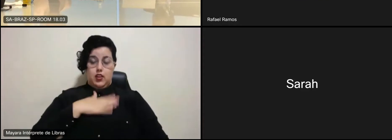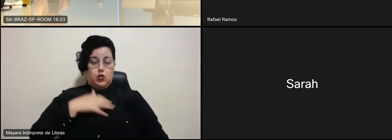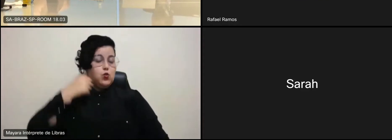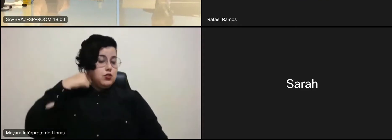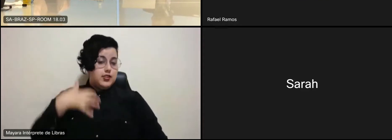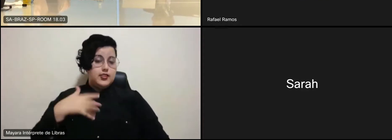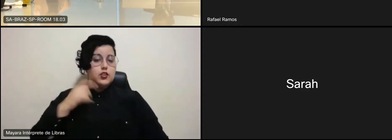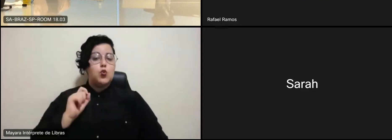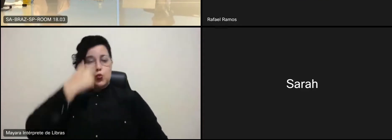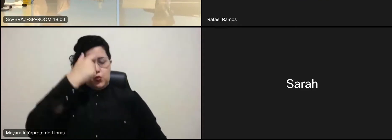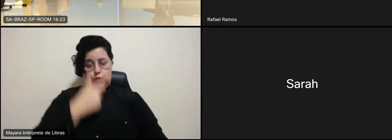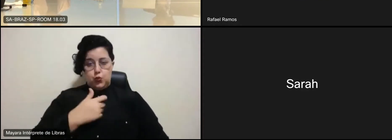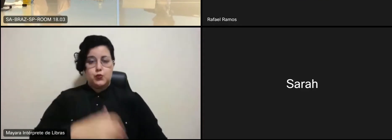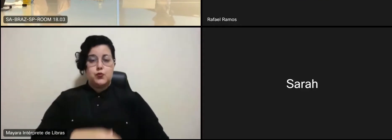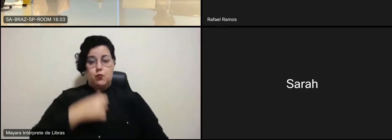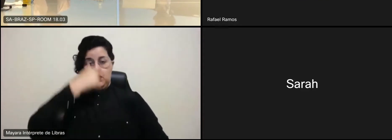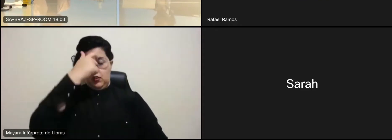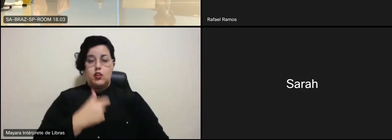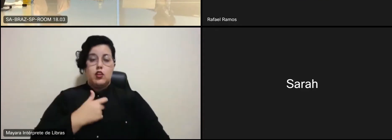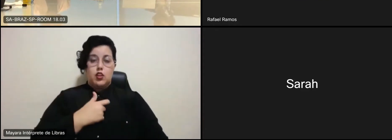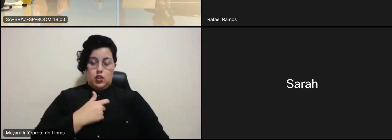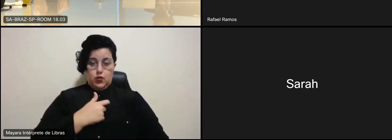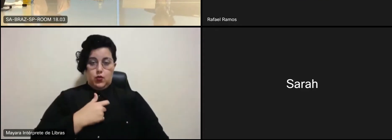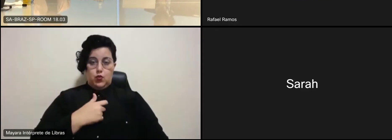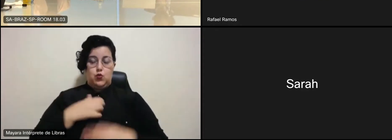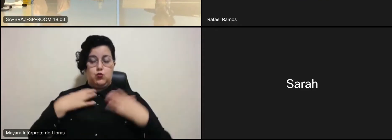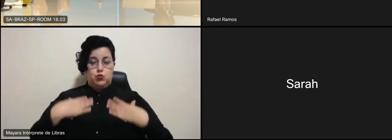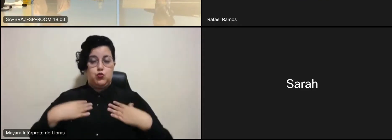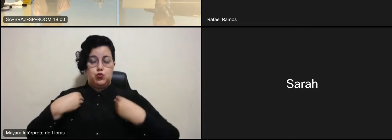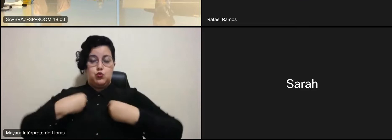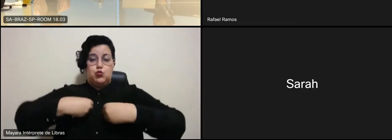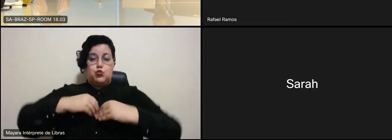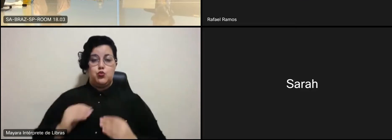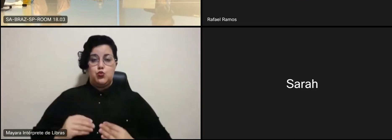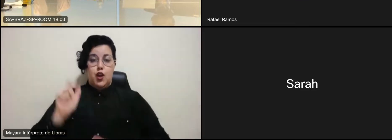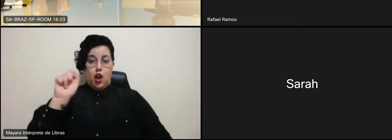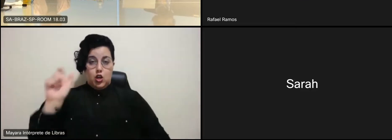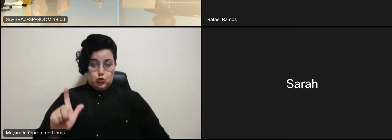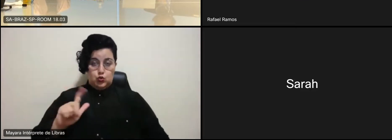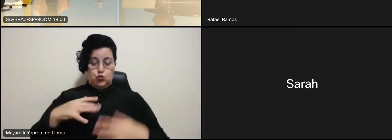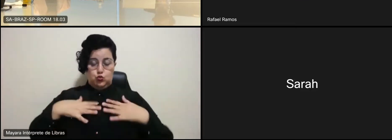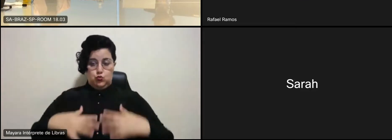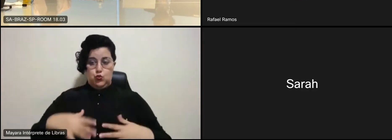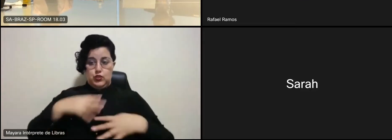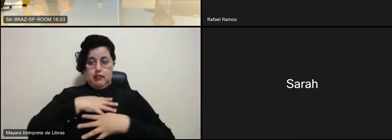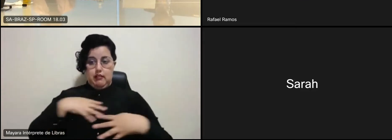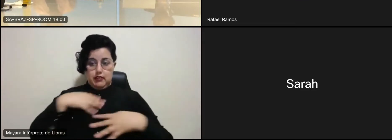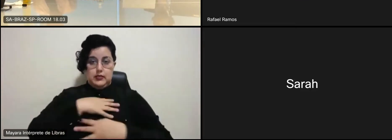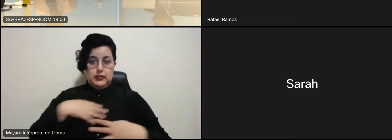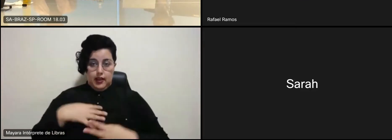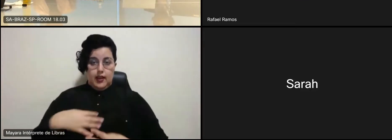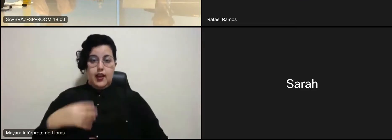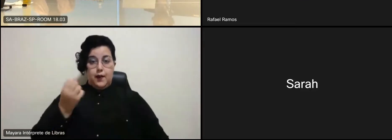para vocês. Eu estou usando um terno azul com uma camisa listrada, uma camisa branca